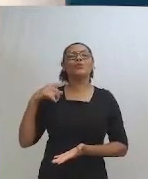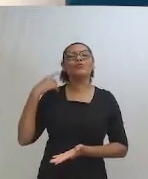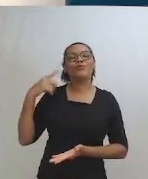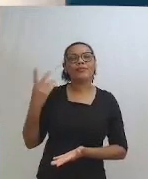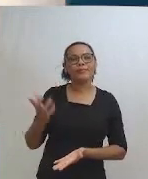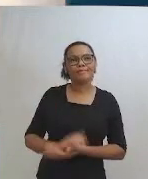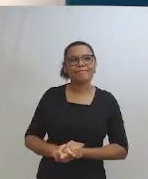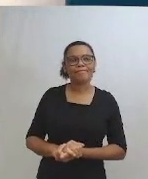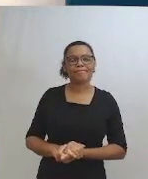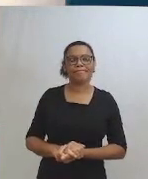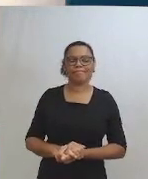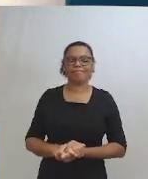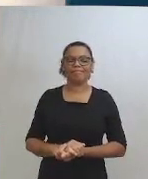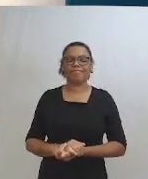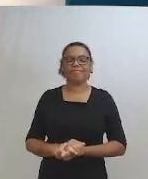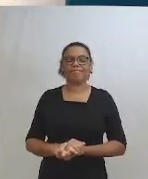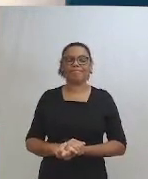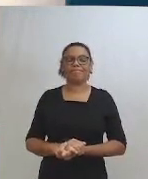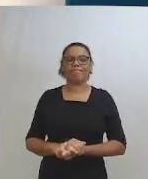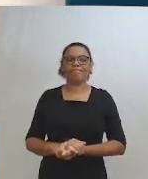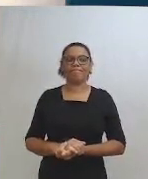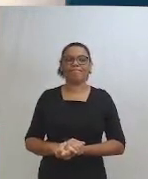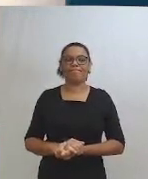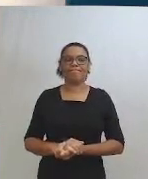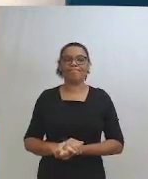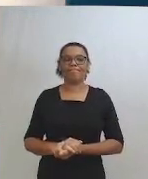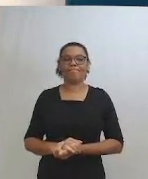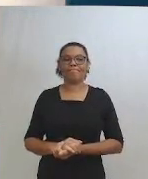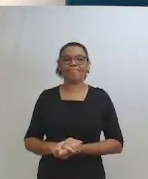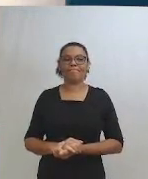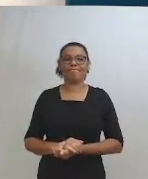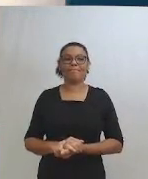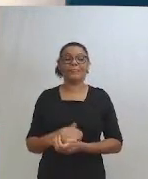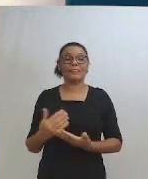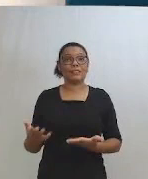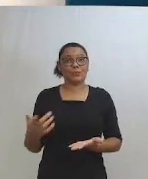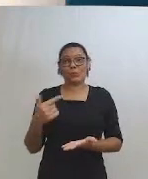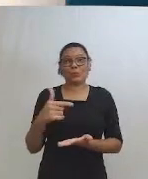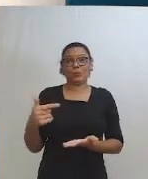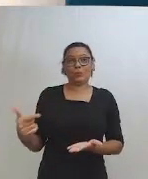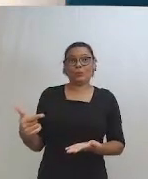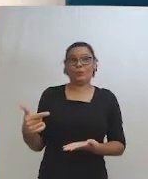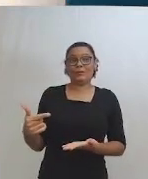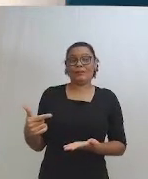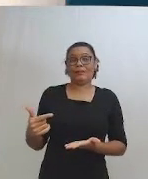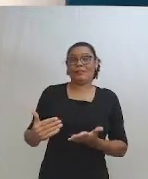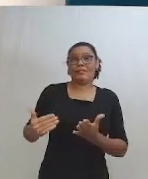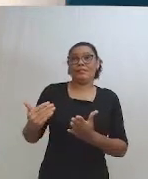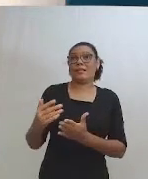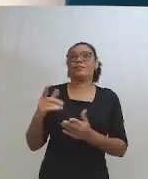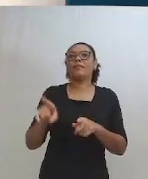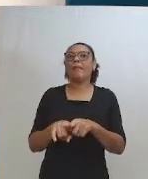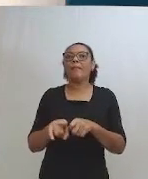O excesso não está demonstrado, ainda mais que o eminente relator teve o zelo de,